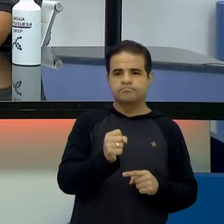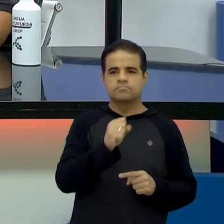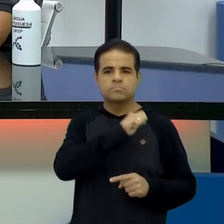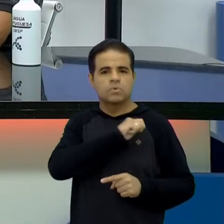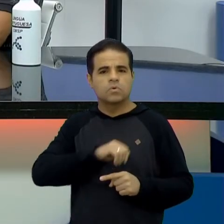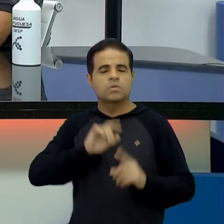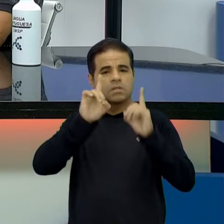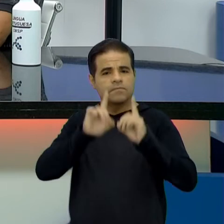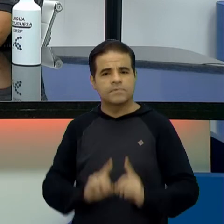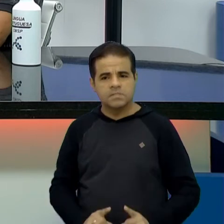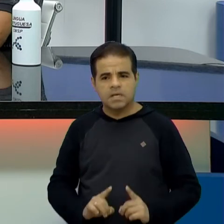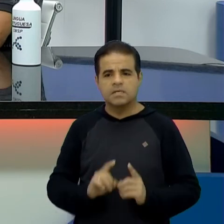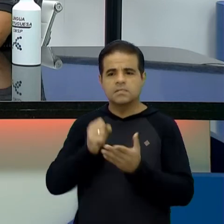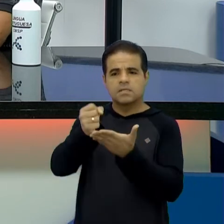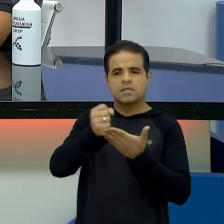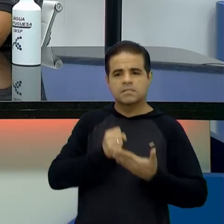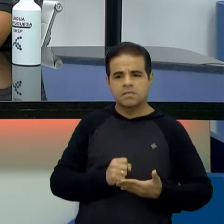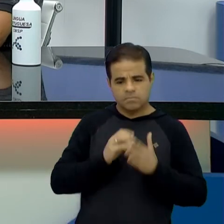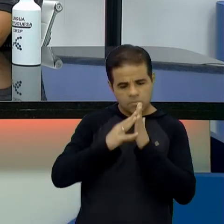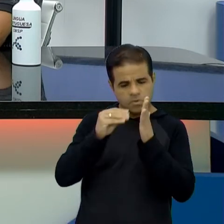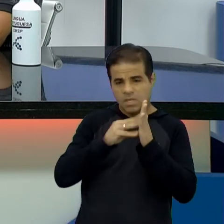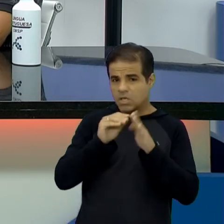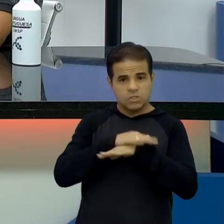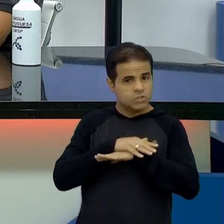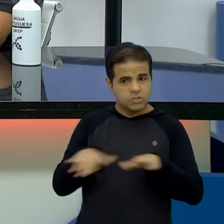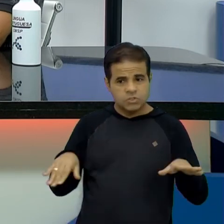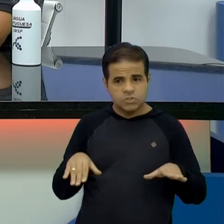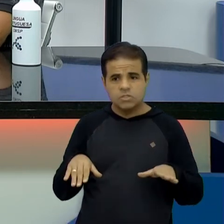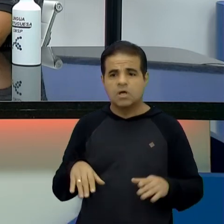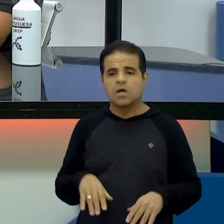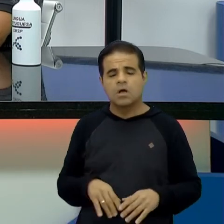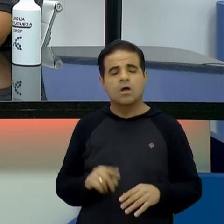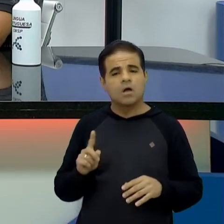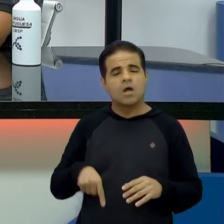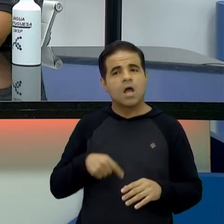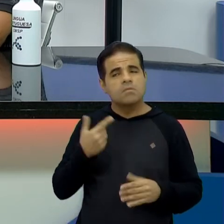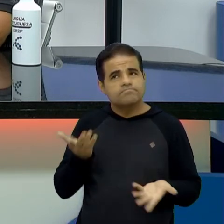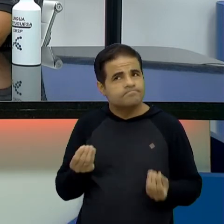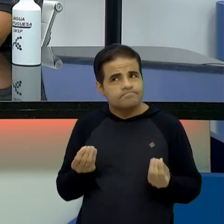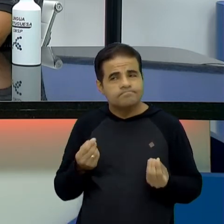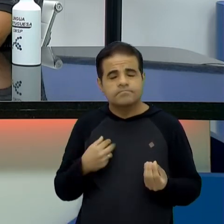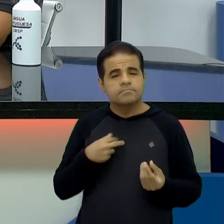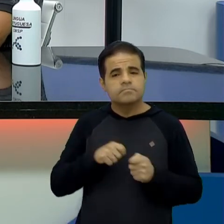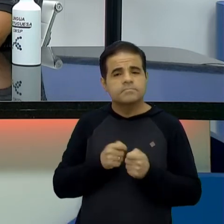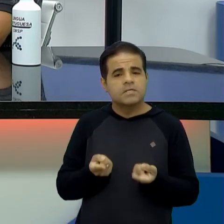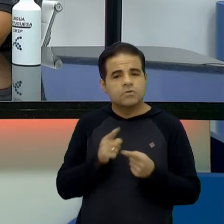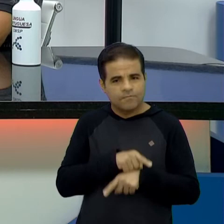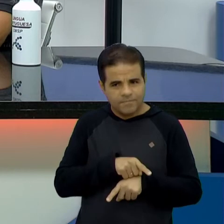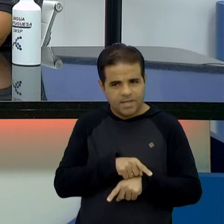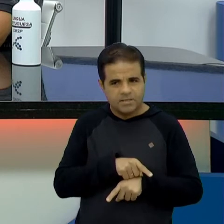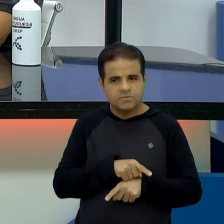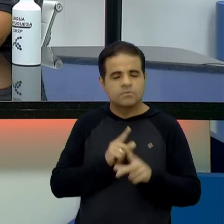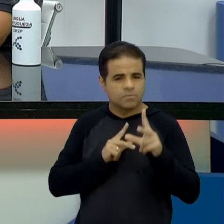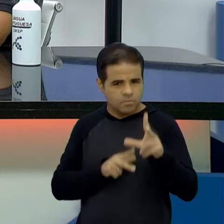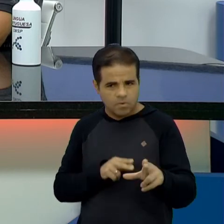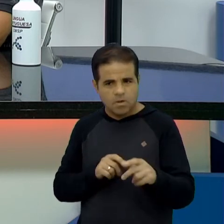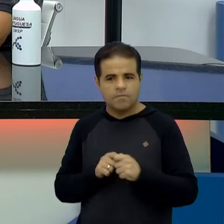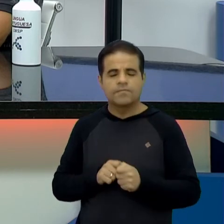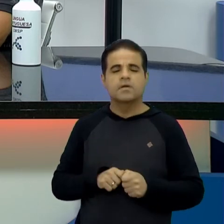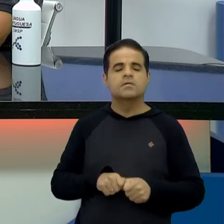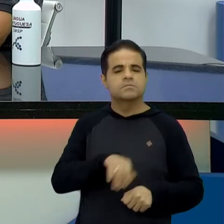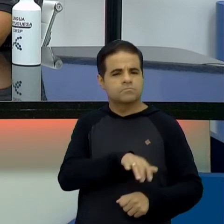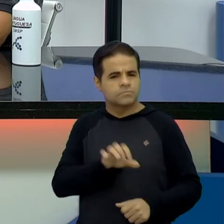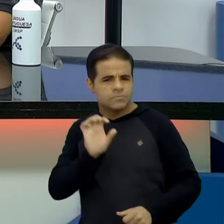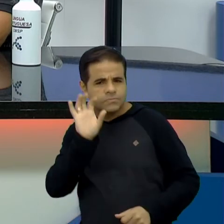tenha deficiência e trazer para a modalidade que a gente chama da convencional? Por que a gente não faz o inverso? Sim. Como foi feito no vôlei sentado?